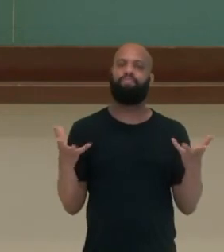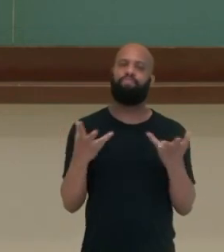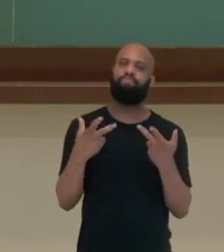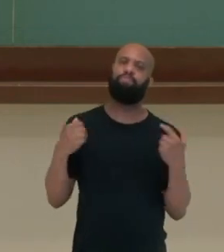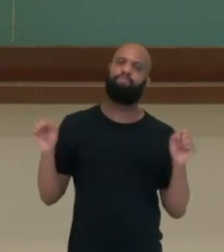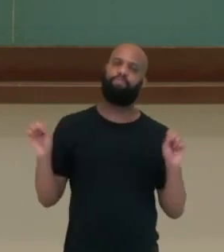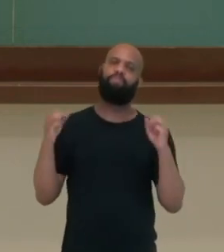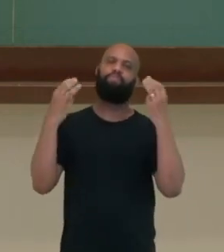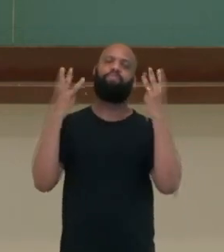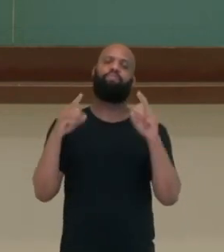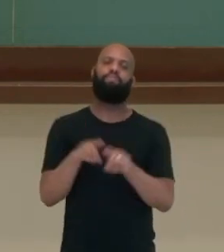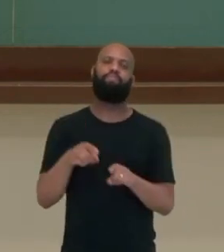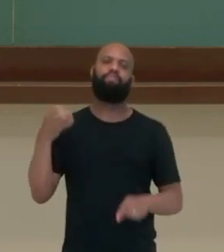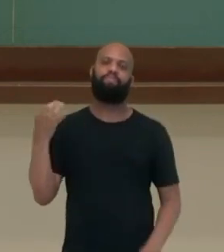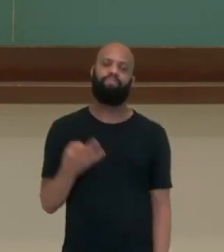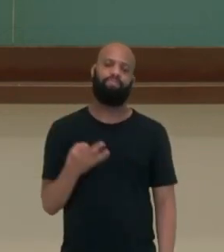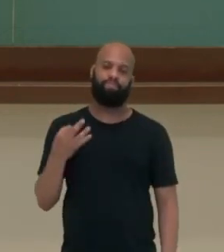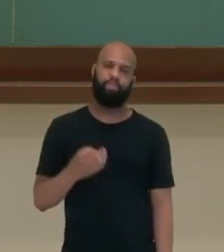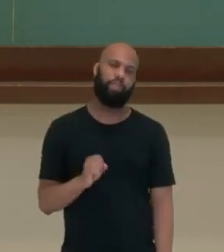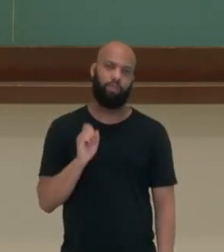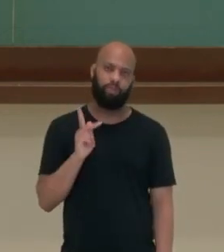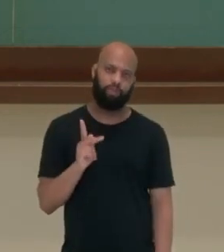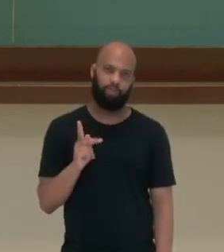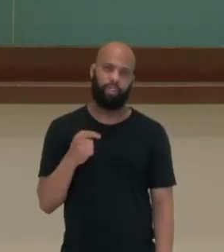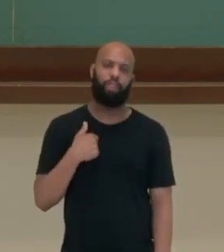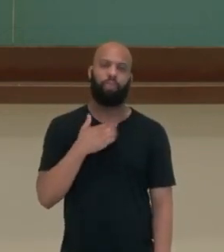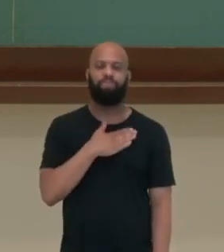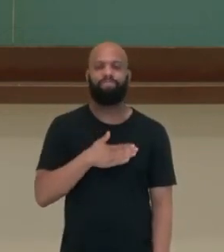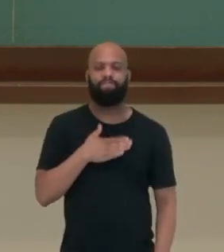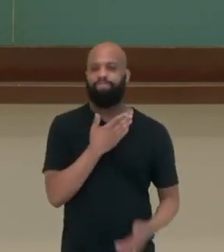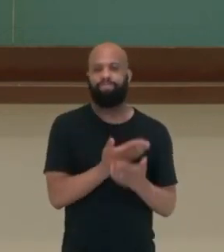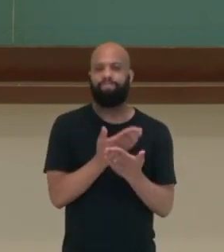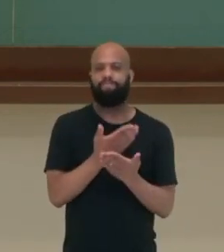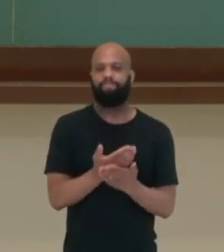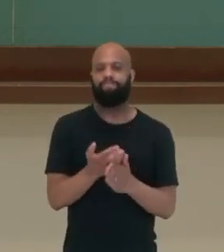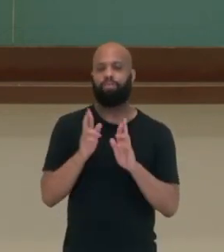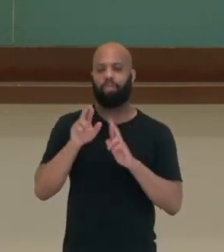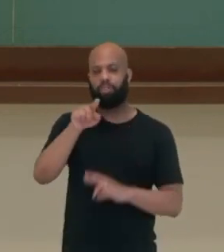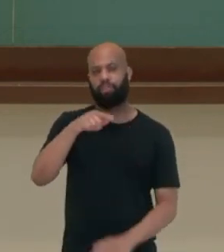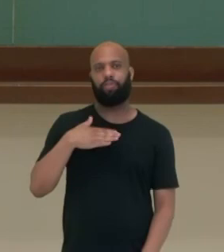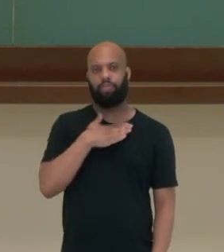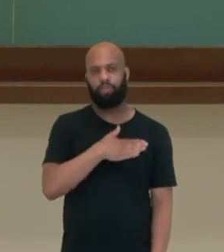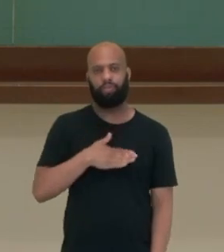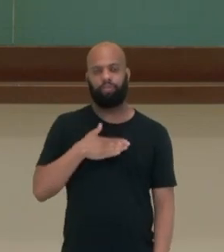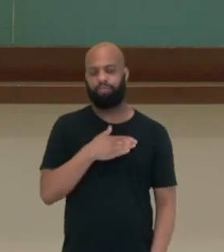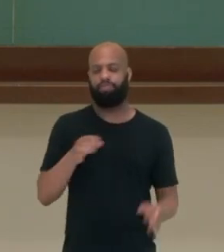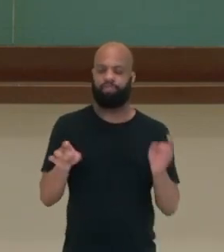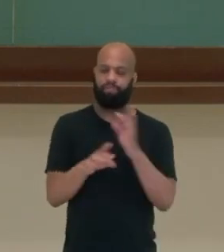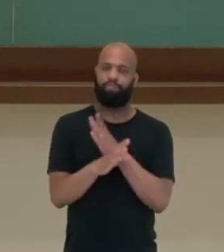lindo, fica perfeitinho. Eu gostei da aula, espero que vocês tenham gostado. Eu